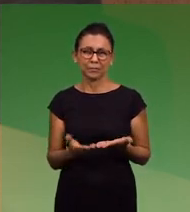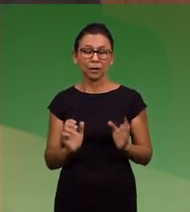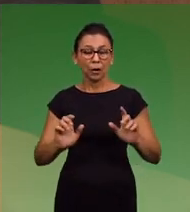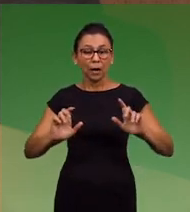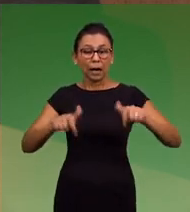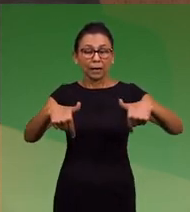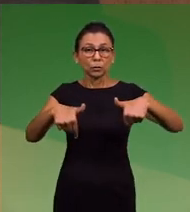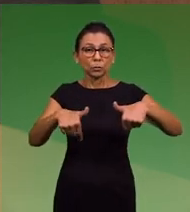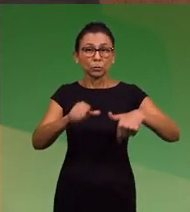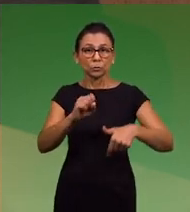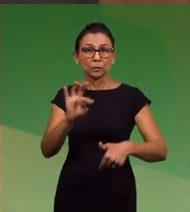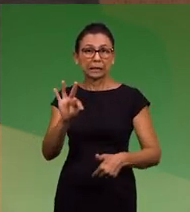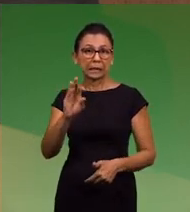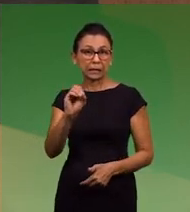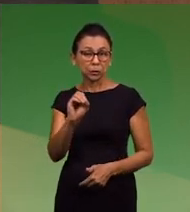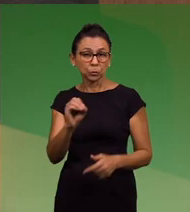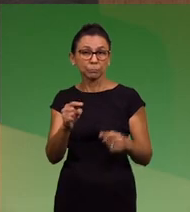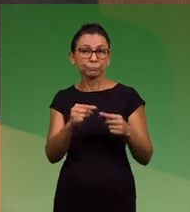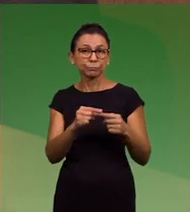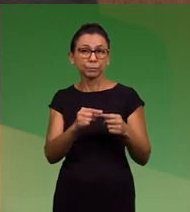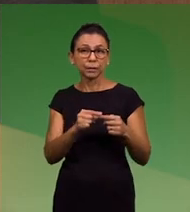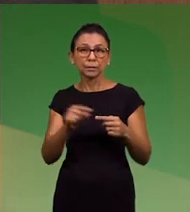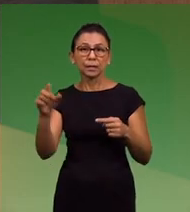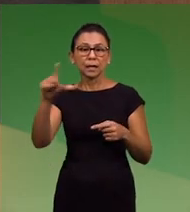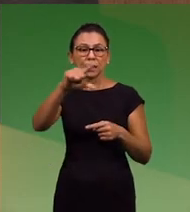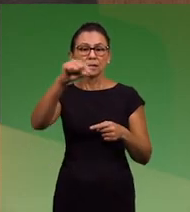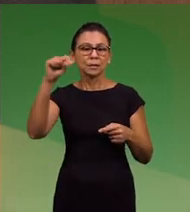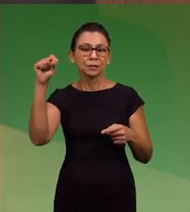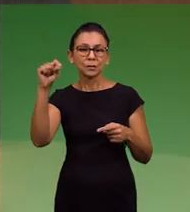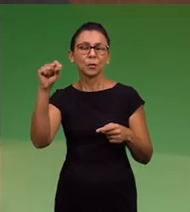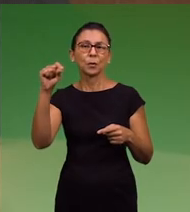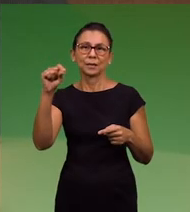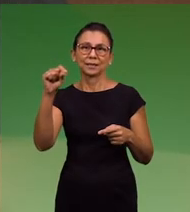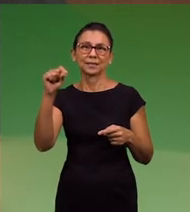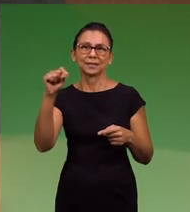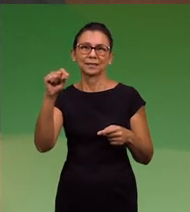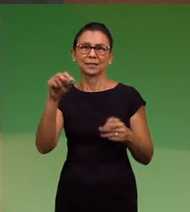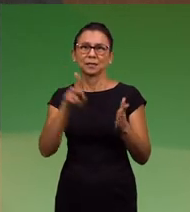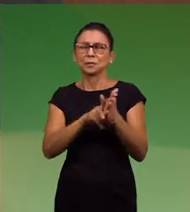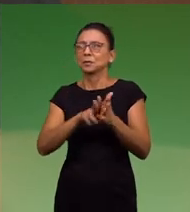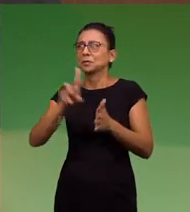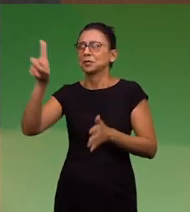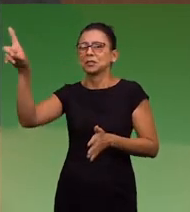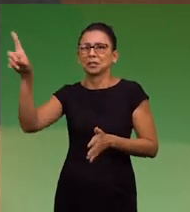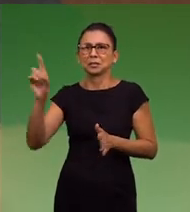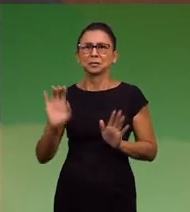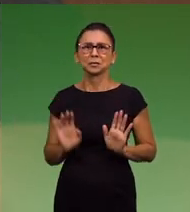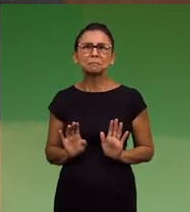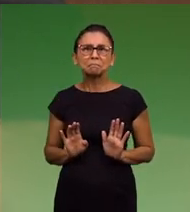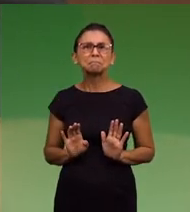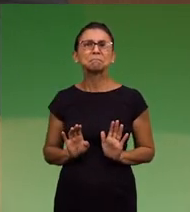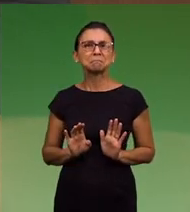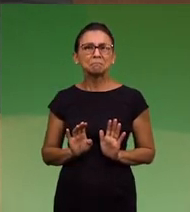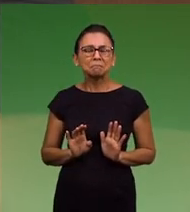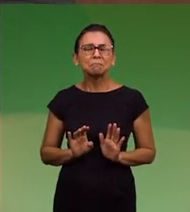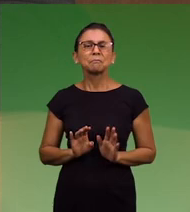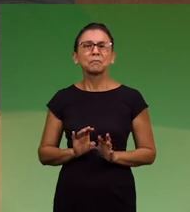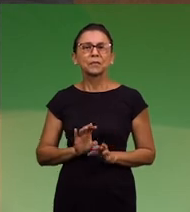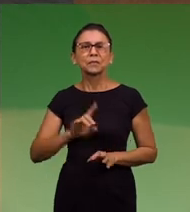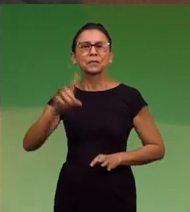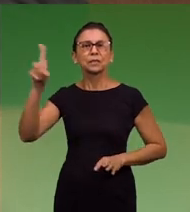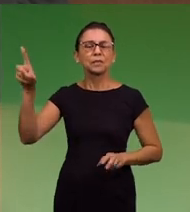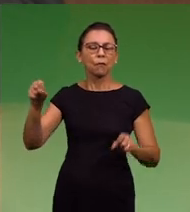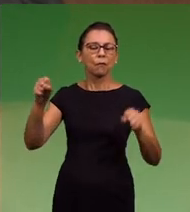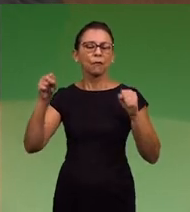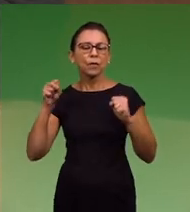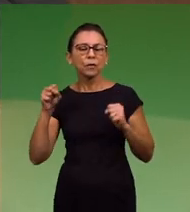ato nós temos o que? A eleição. E a eleição não tem a participação do homem. Interessante. Deus, quando nos elegeu para a